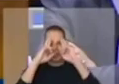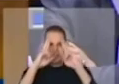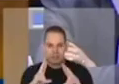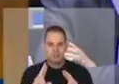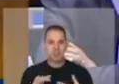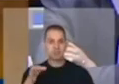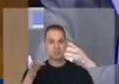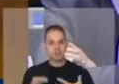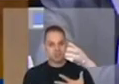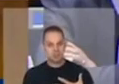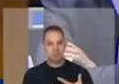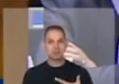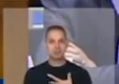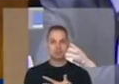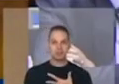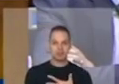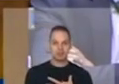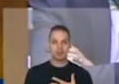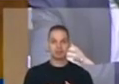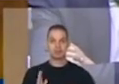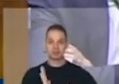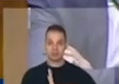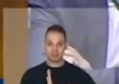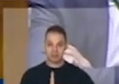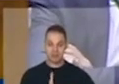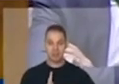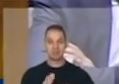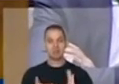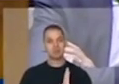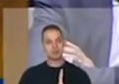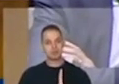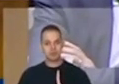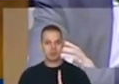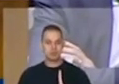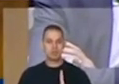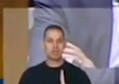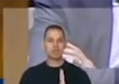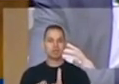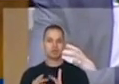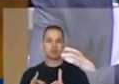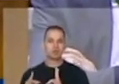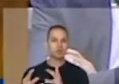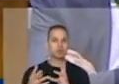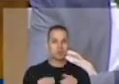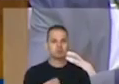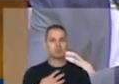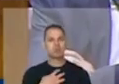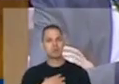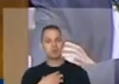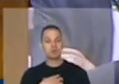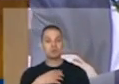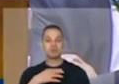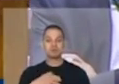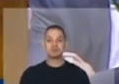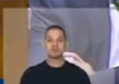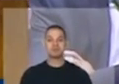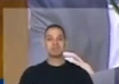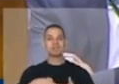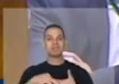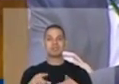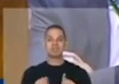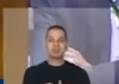Poder Judiciário, ao Poder Executivo, ao Senado, a Câmara dos Deputados teve a condição de liderar